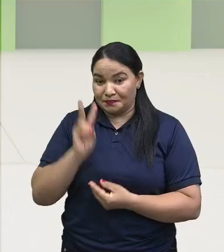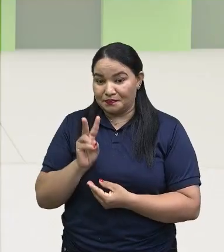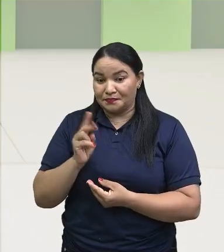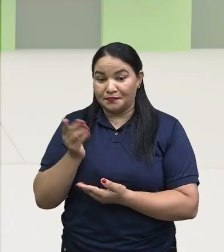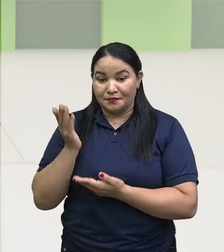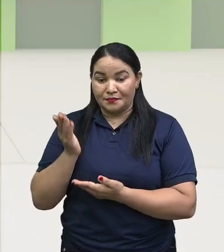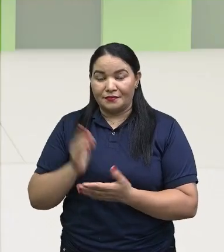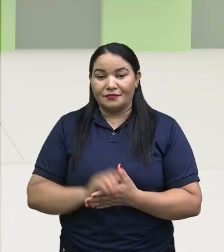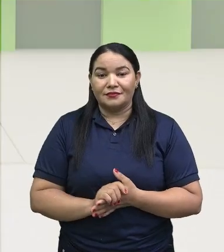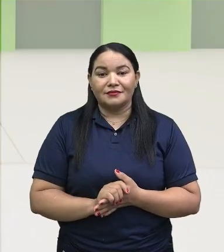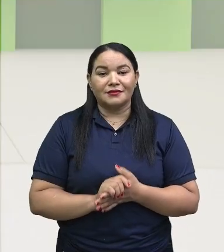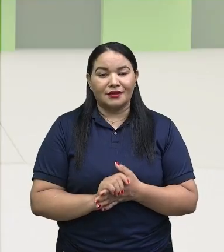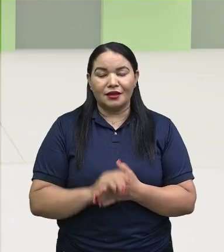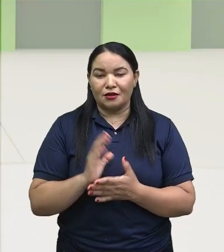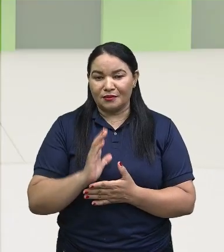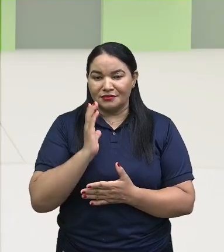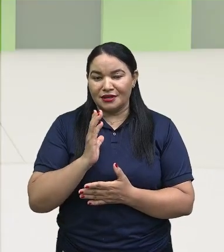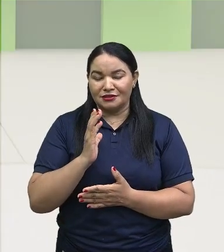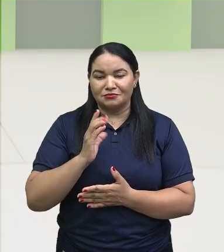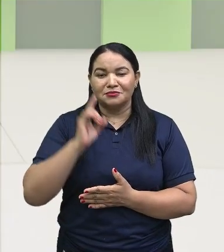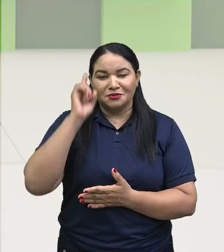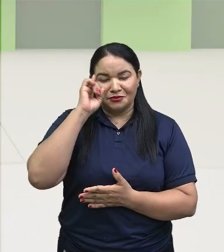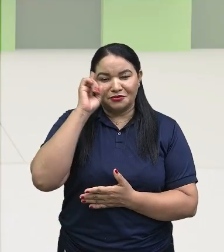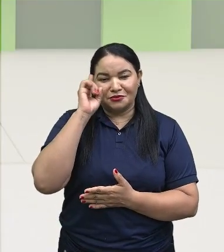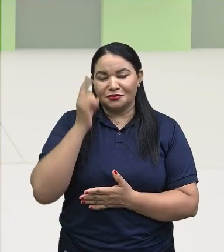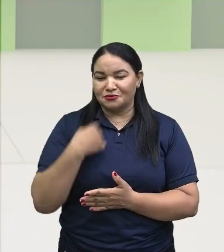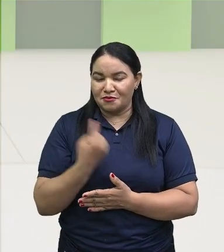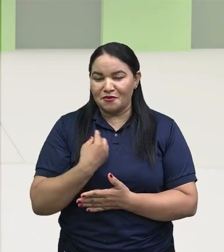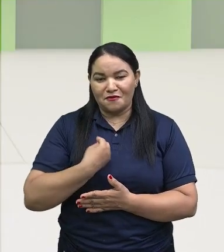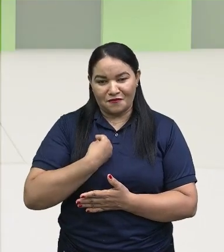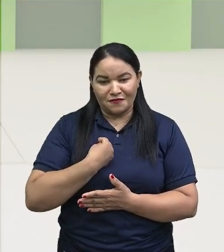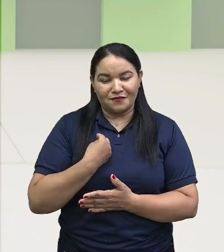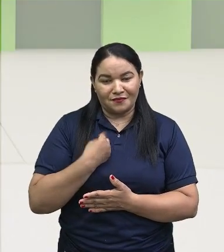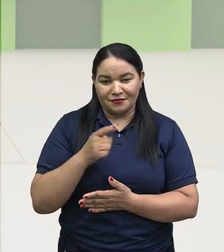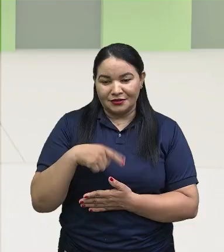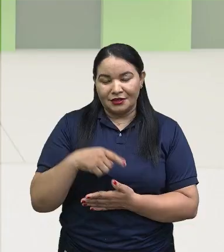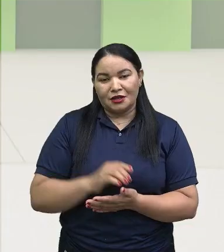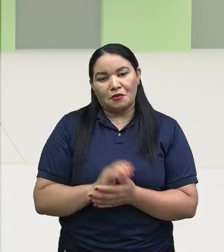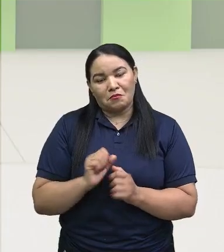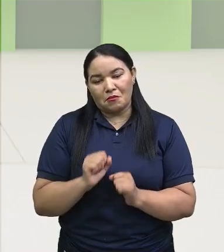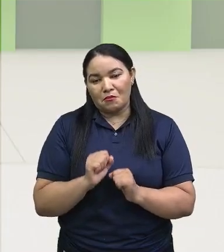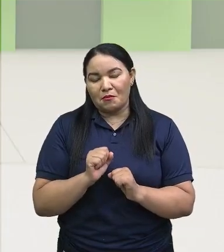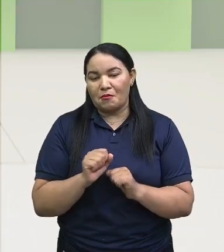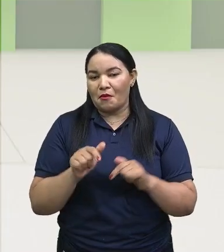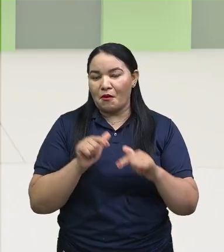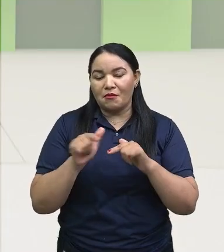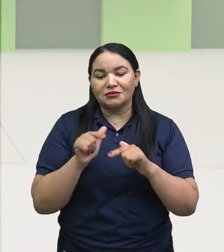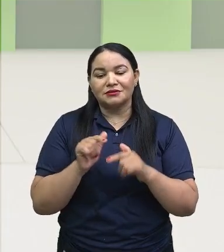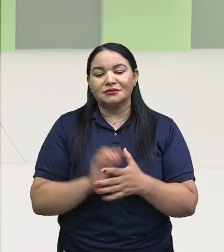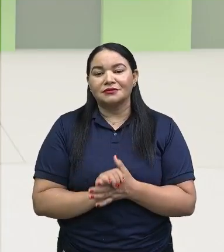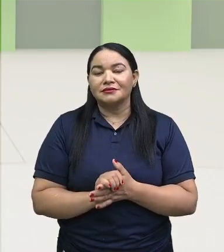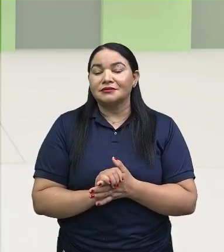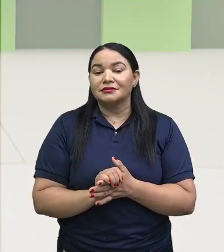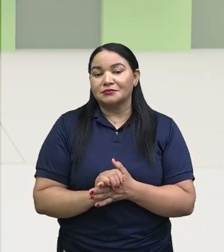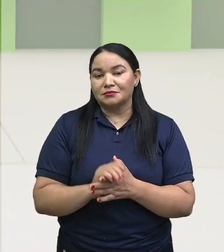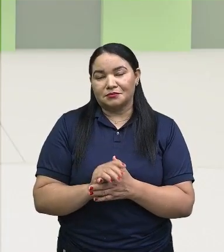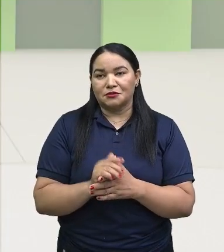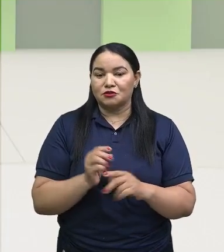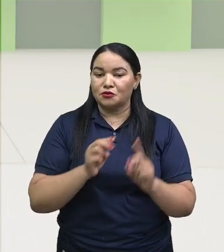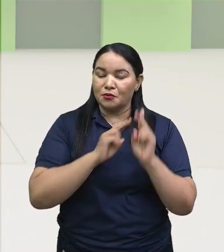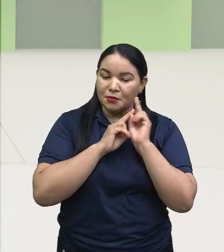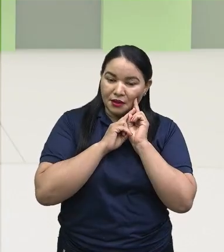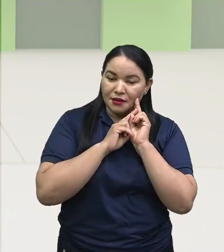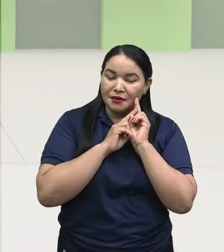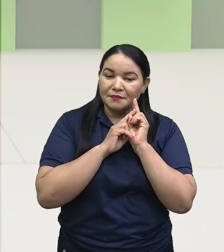são praticamente rotina, né? São do nosso dia a dia, são situações aí que a gente está podendo realizar, né? Como, por exemplo, dormir, a gente